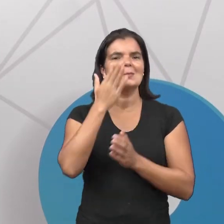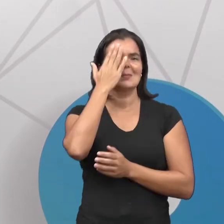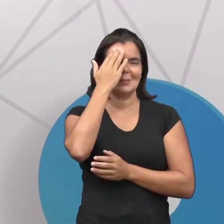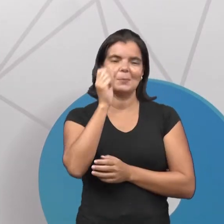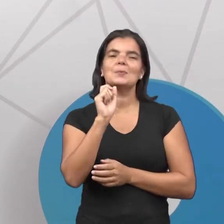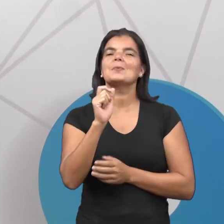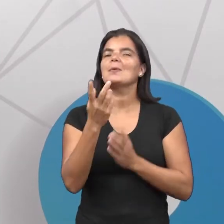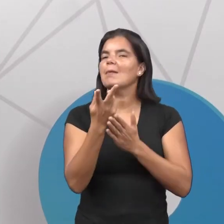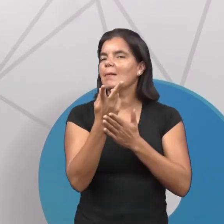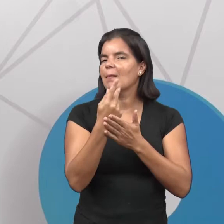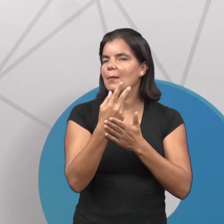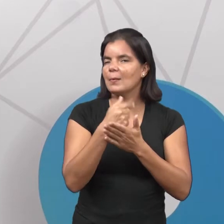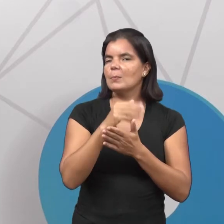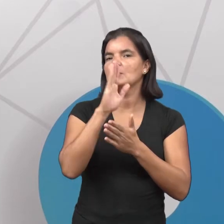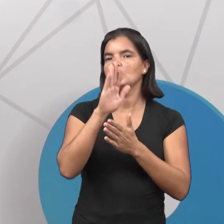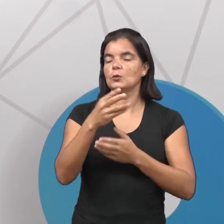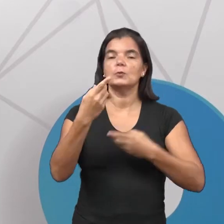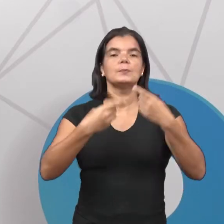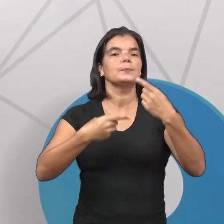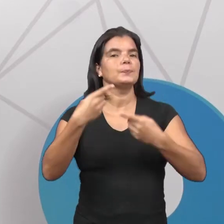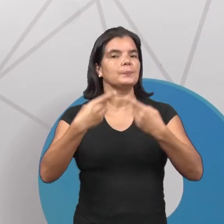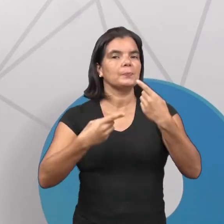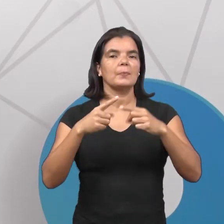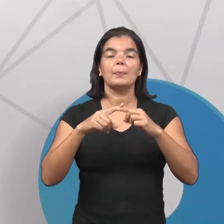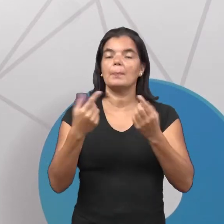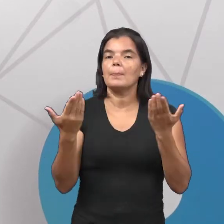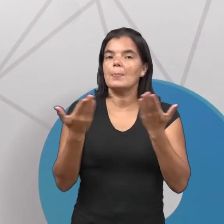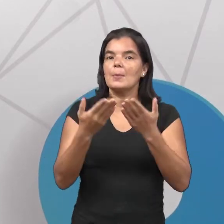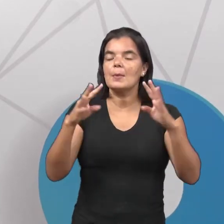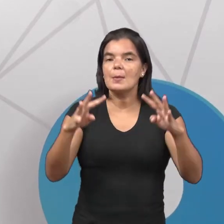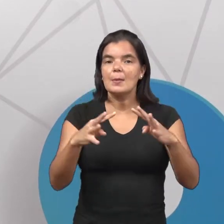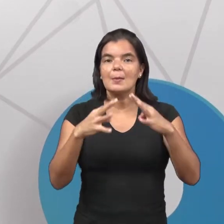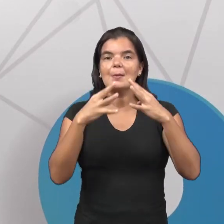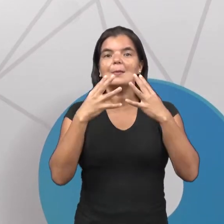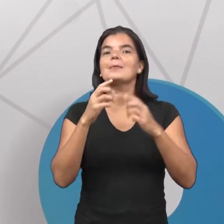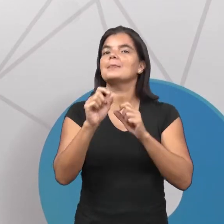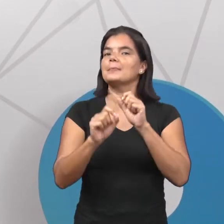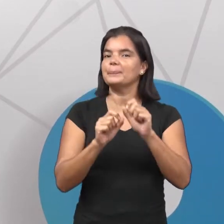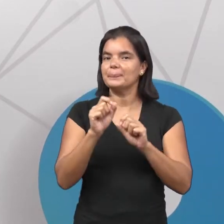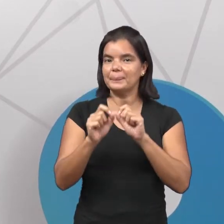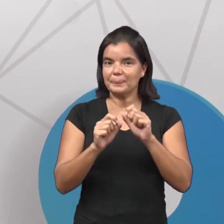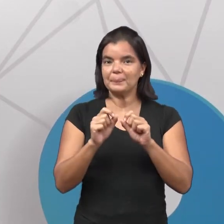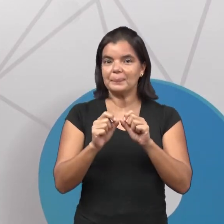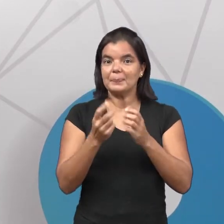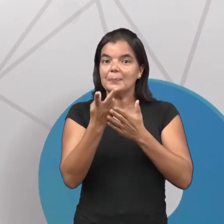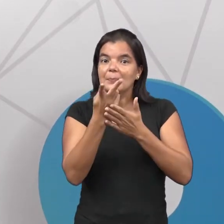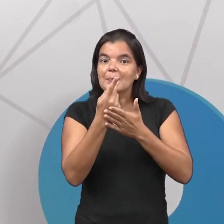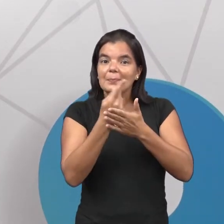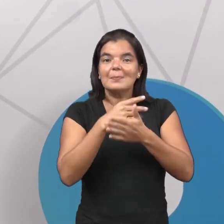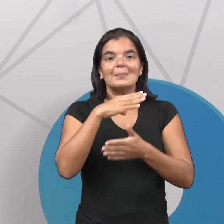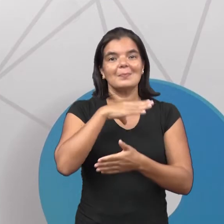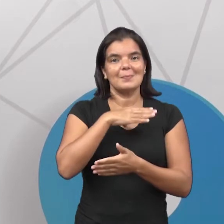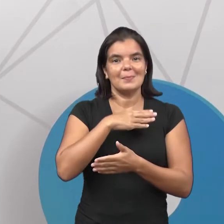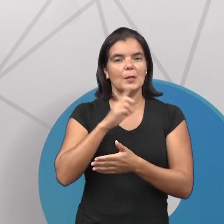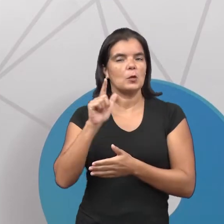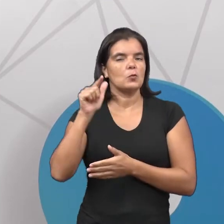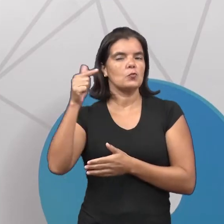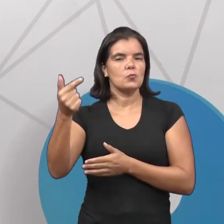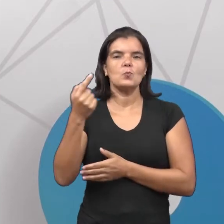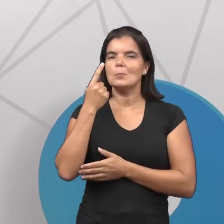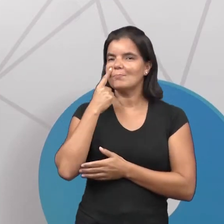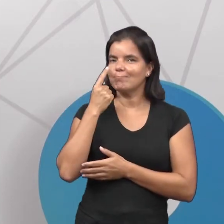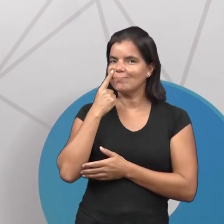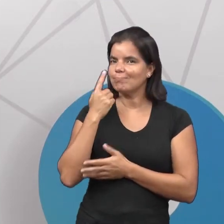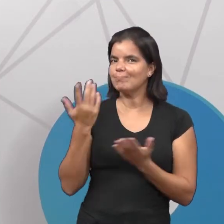é arte, nós já discutimos sobre isso. Mas hoje eu quero chamar a sua atenção para a arte na cidade a partir de uma outra